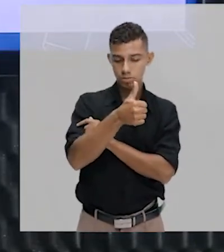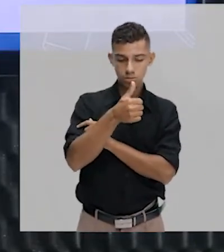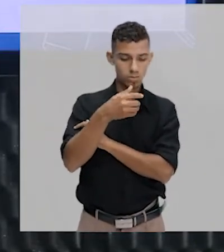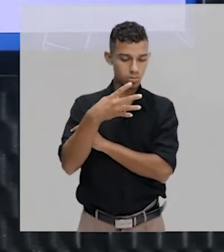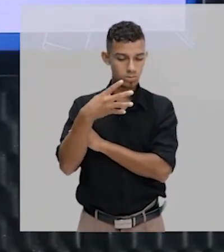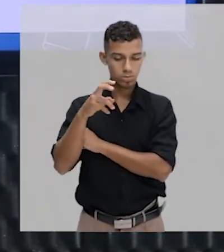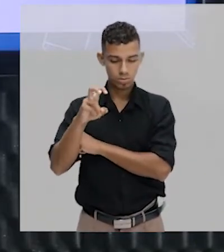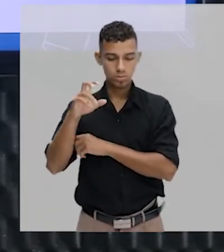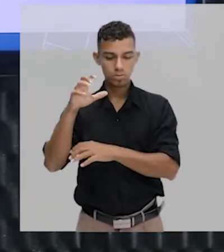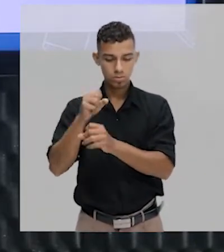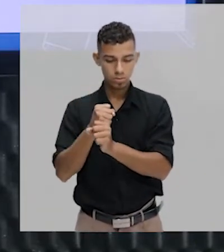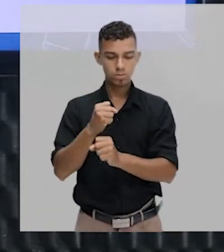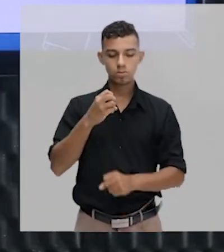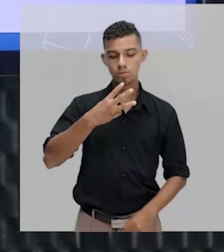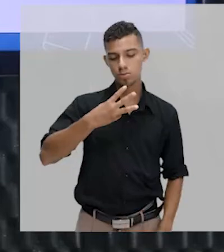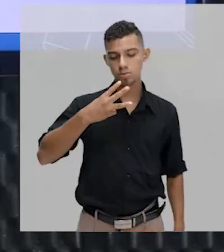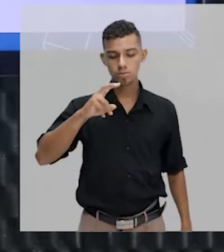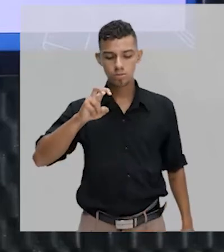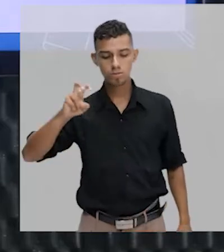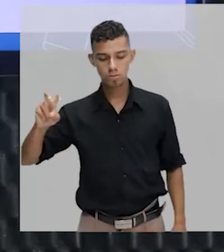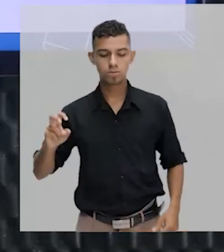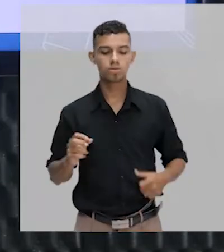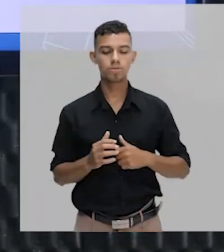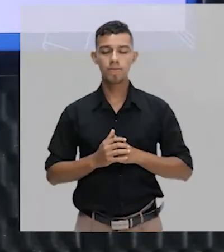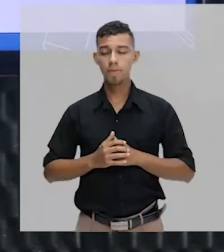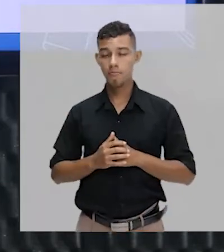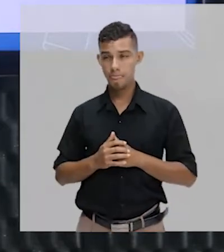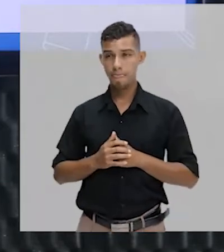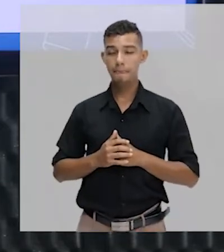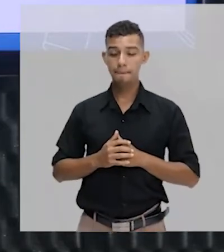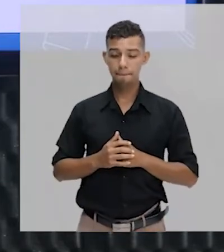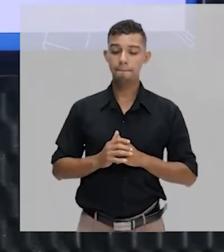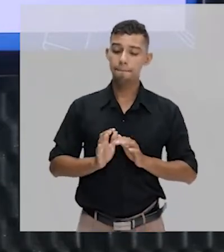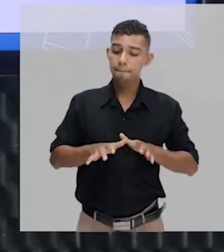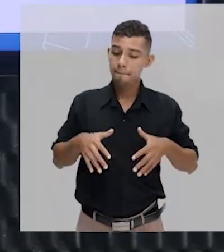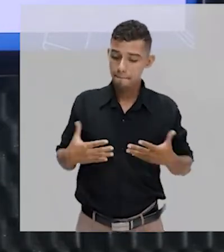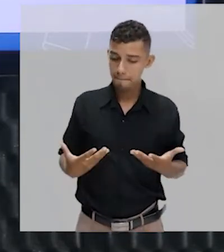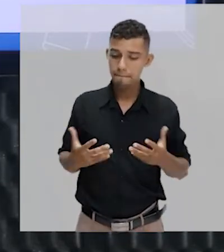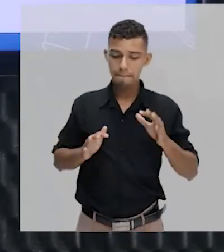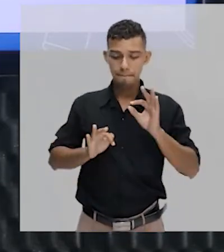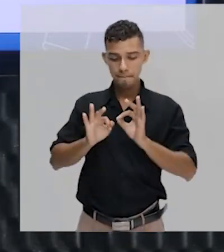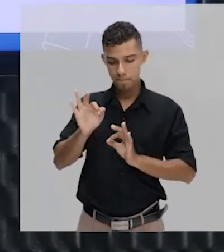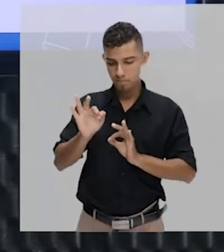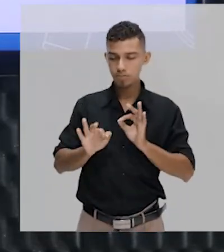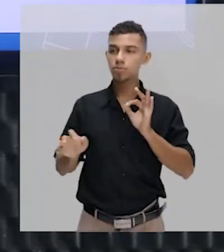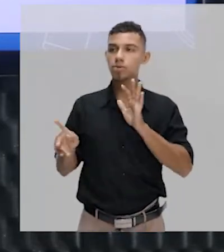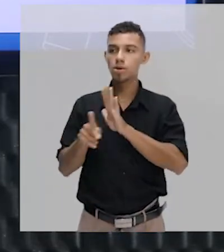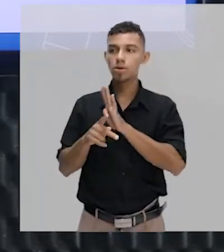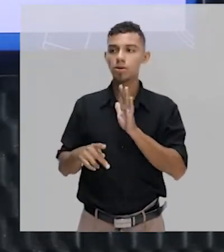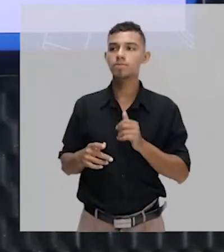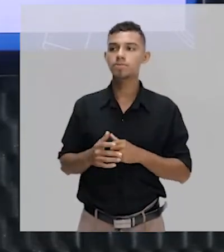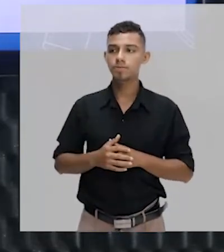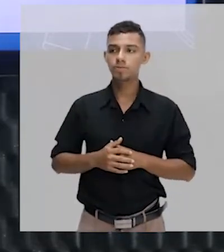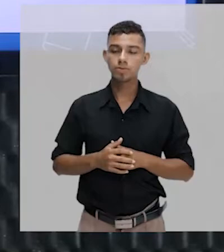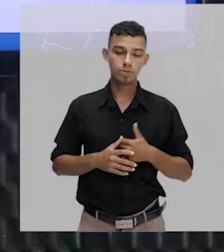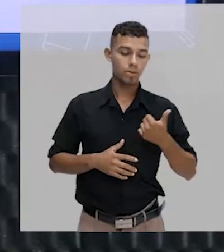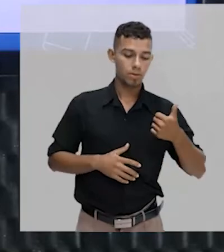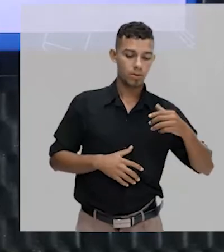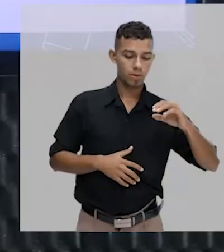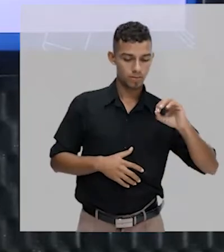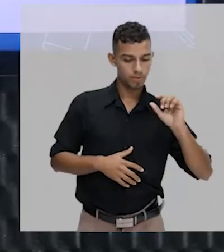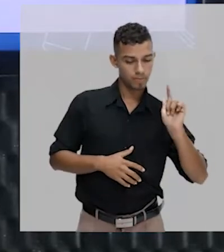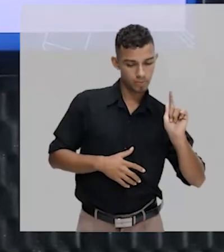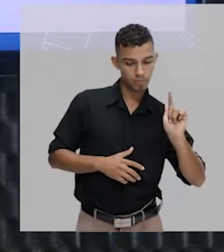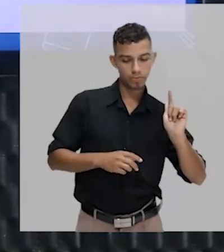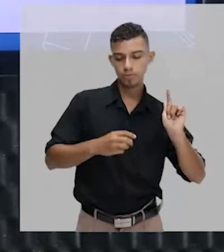cloro, 355 gramas. Então, efetivamente, a reação será 10 gramas de